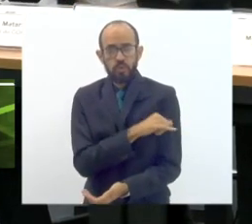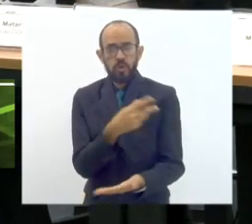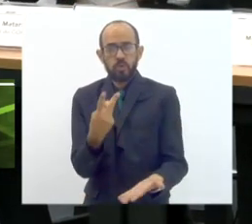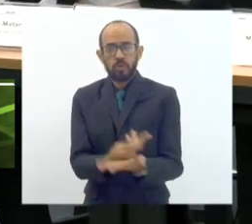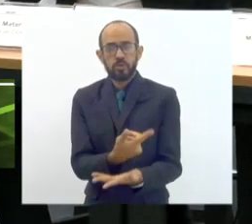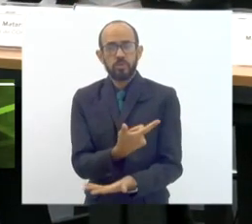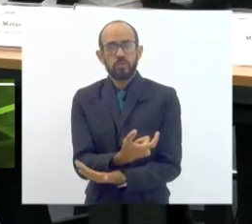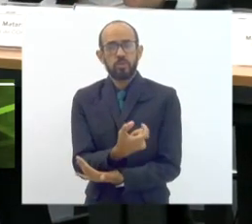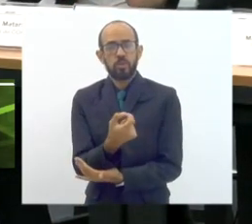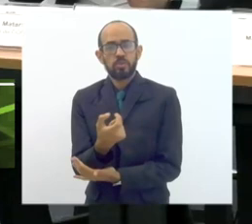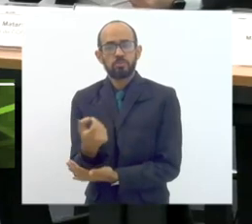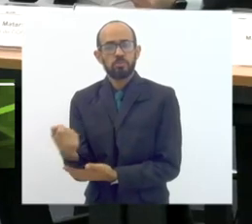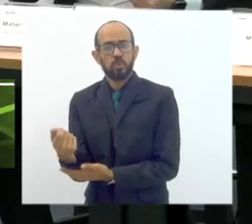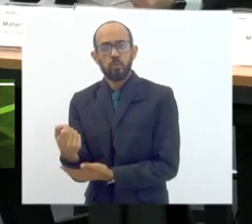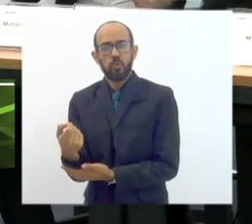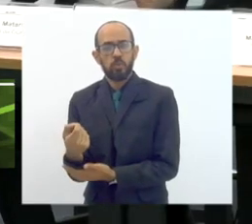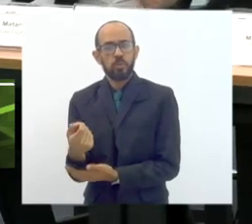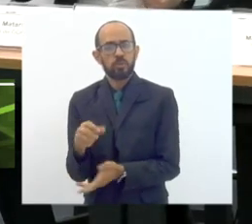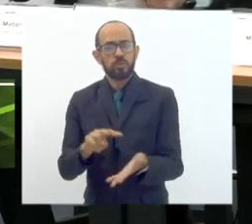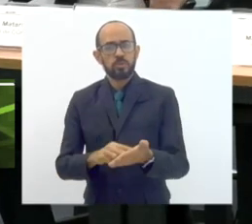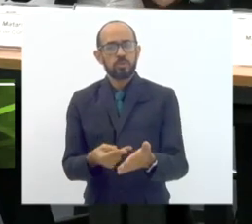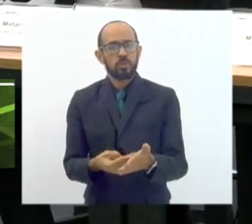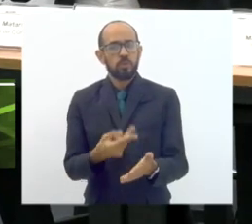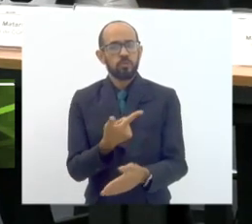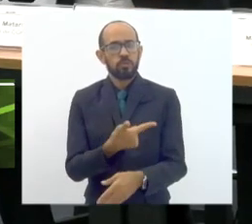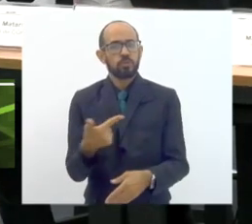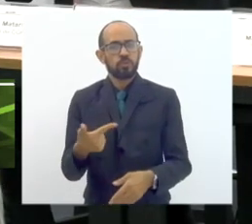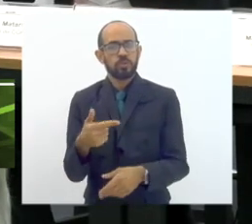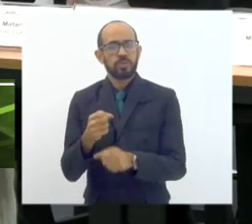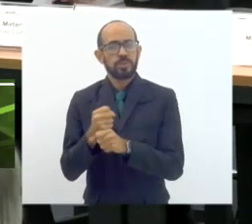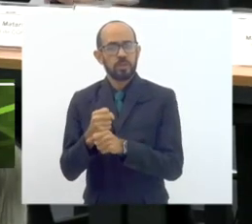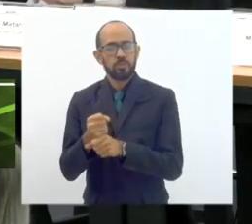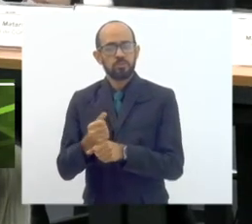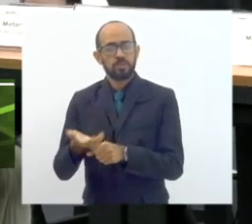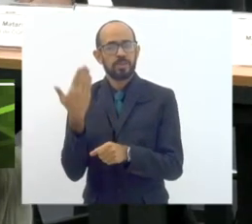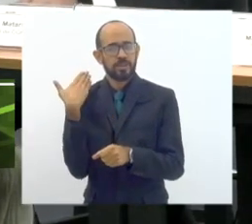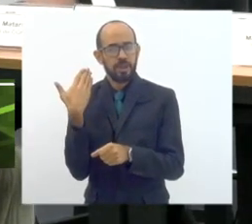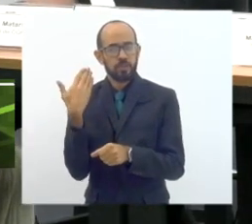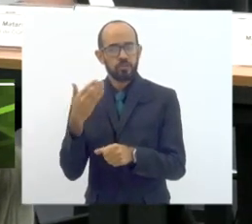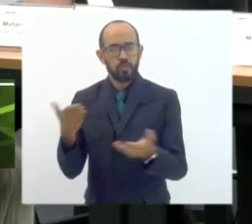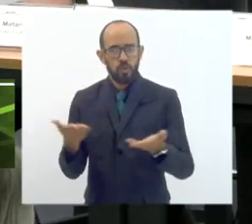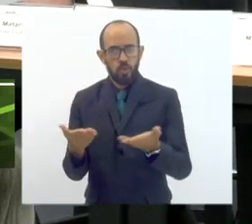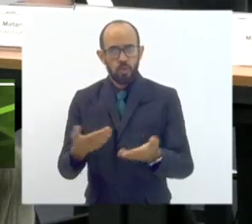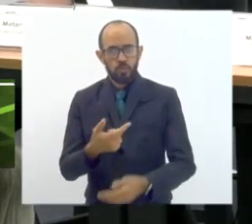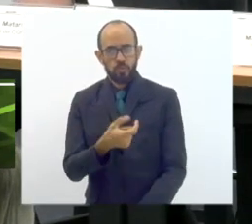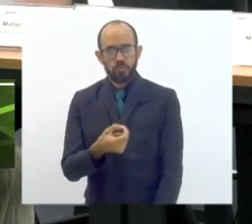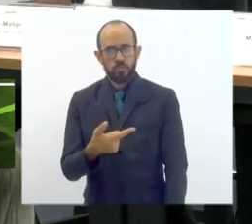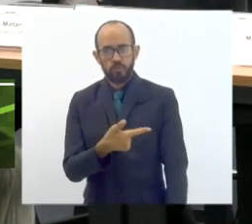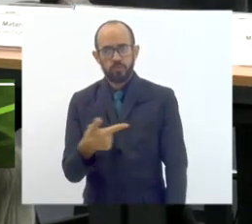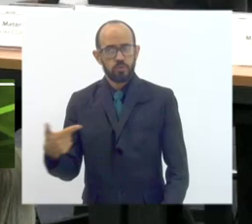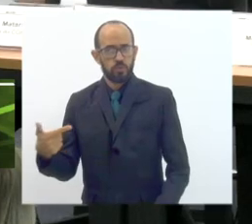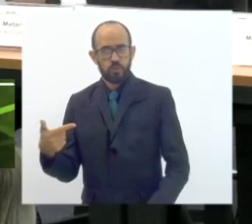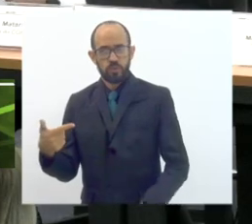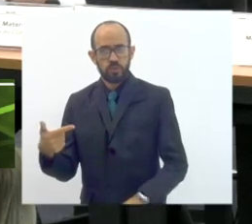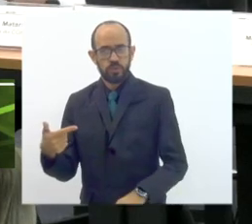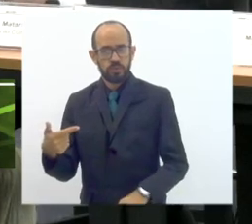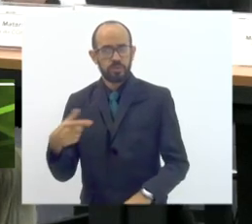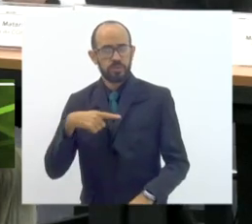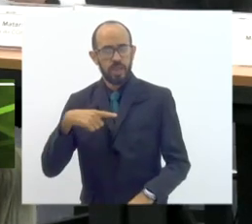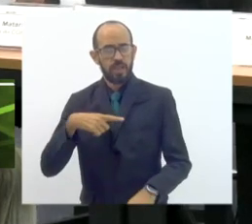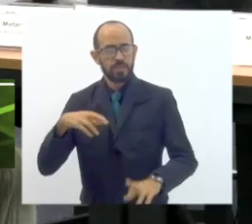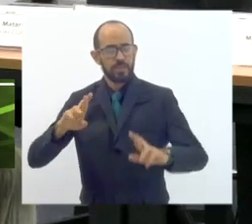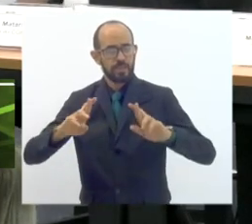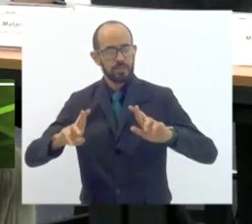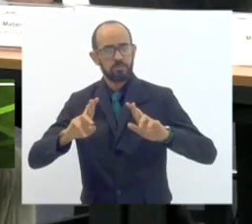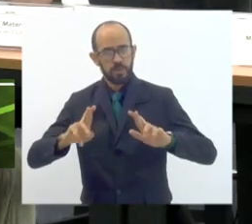há 22 anos atrás. E a gente vê hoje, no ano de 2022, essa esperança de